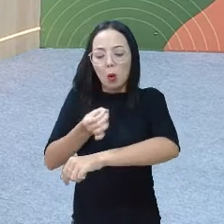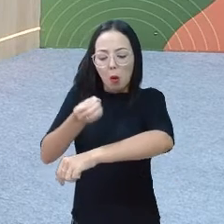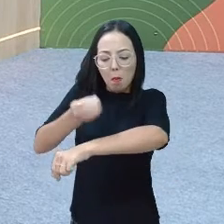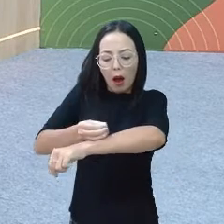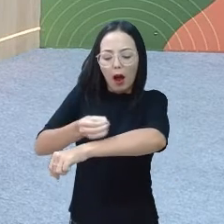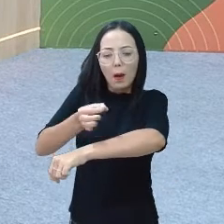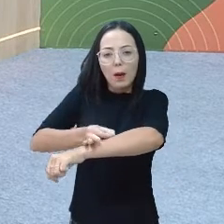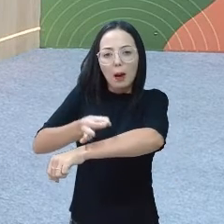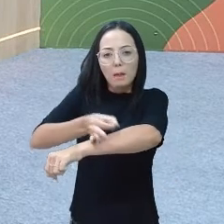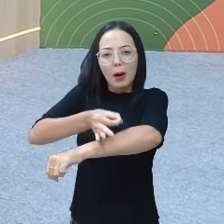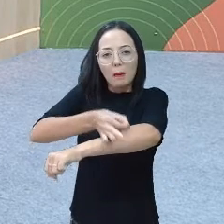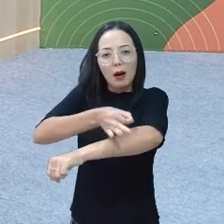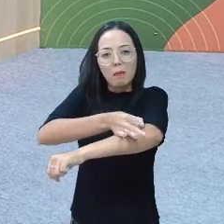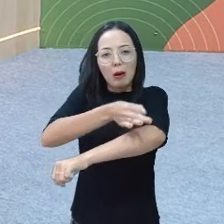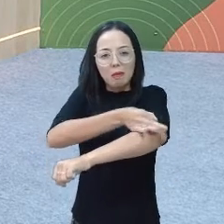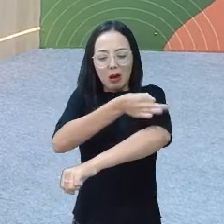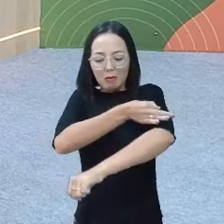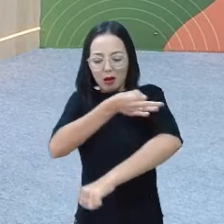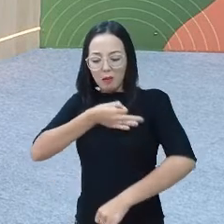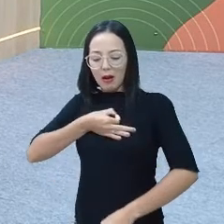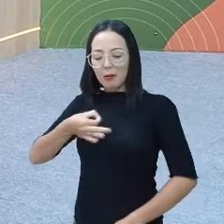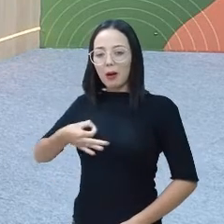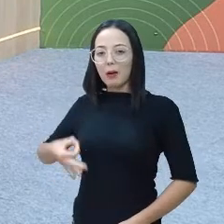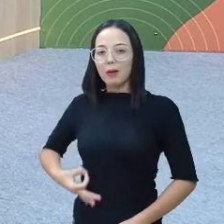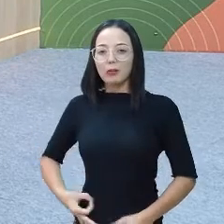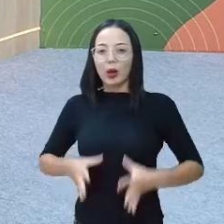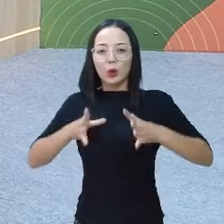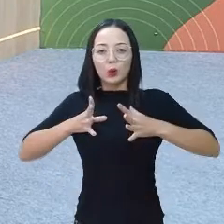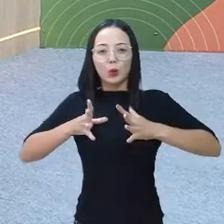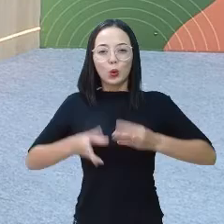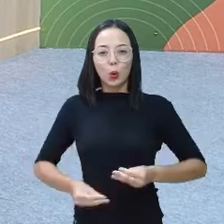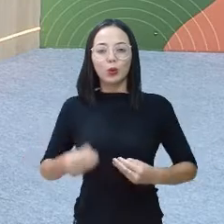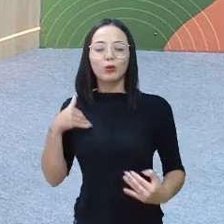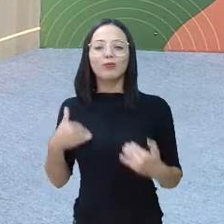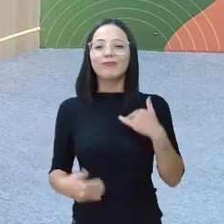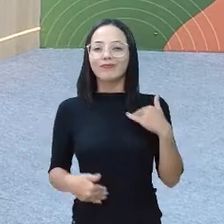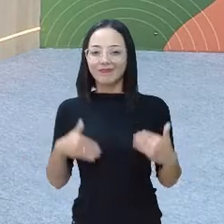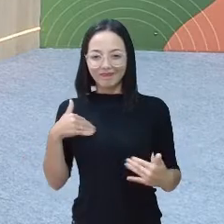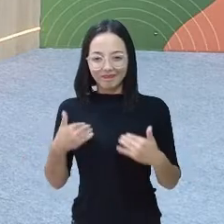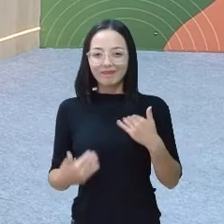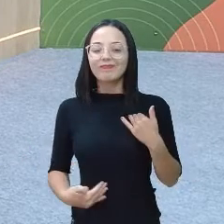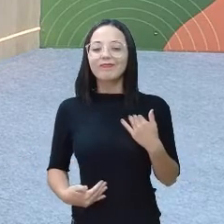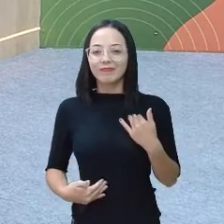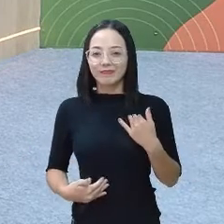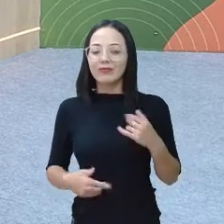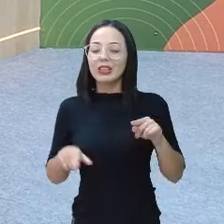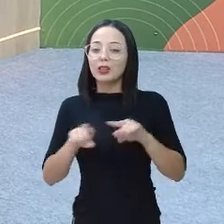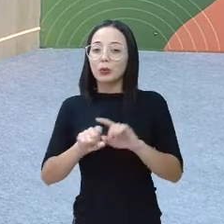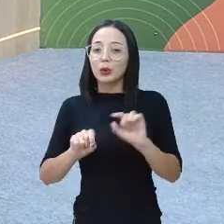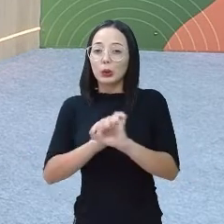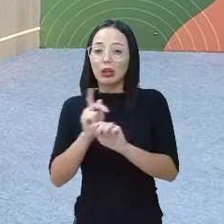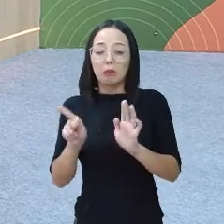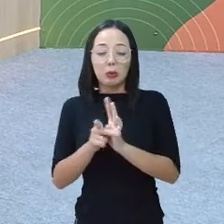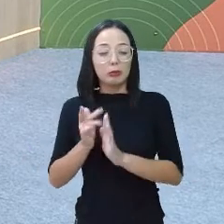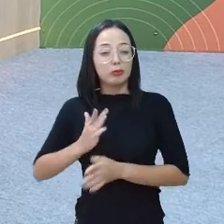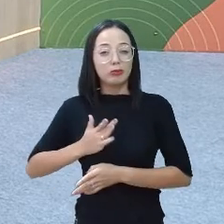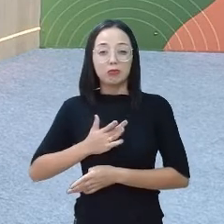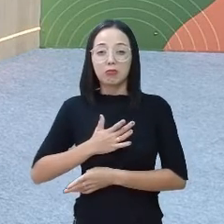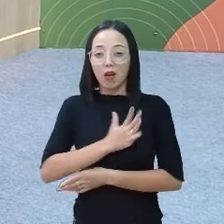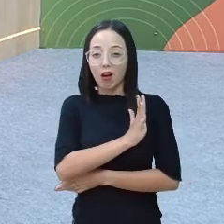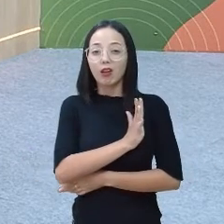bolsões de pus que vão se formar em todo o seu corpo, né, e você fica numa situação horrível,